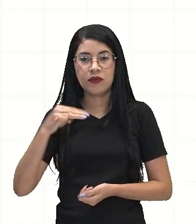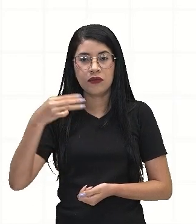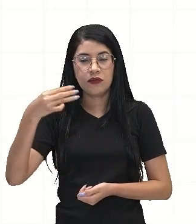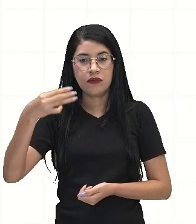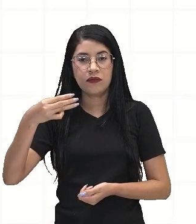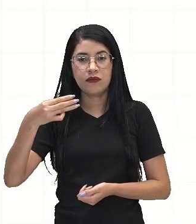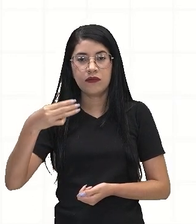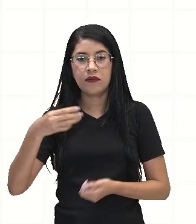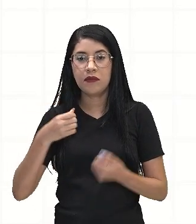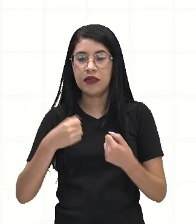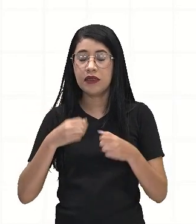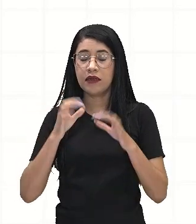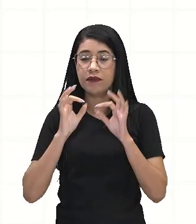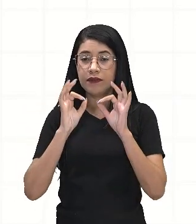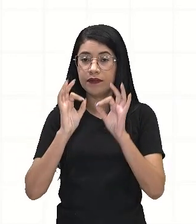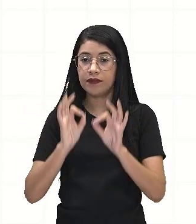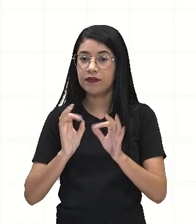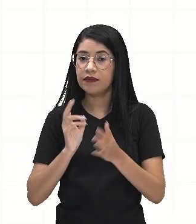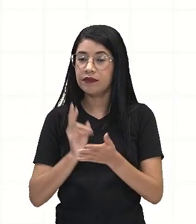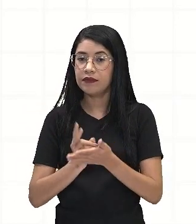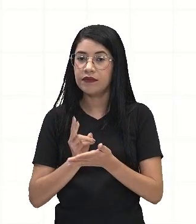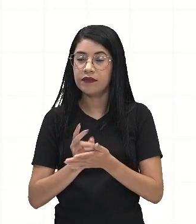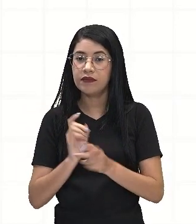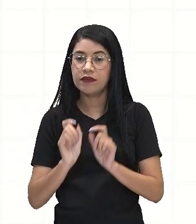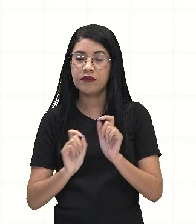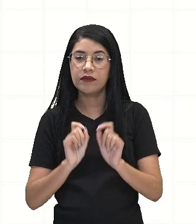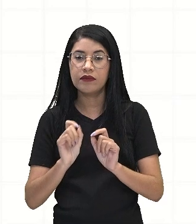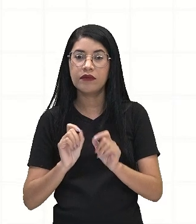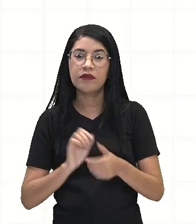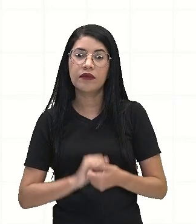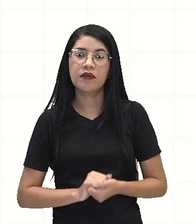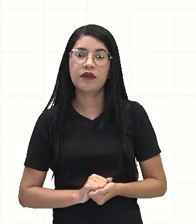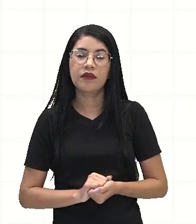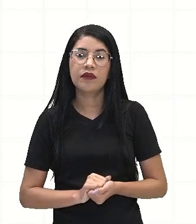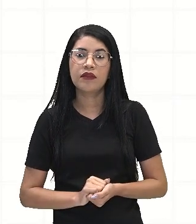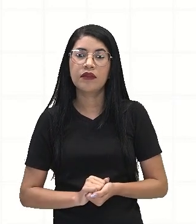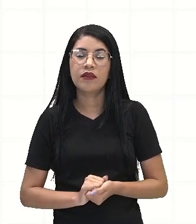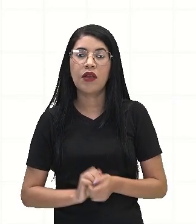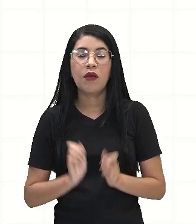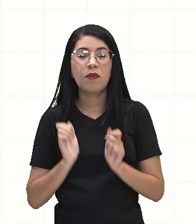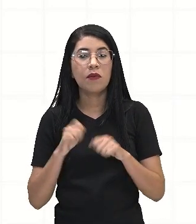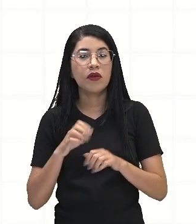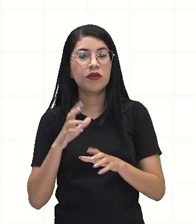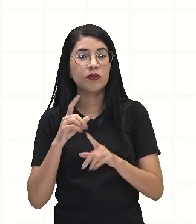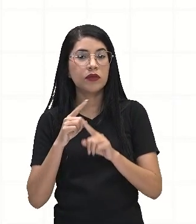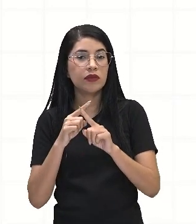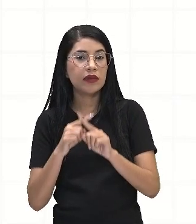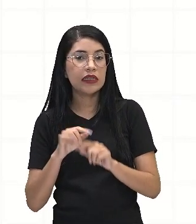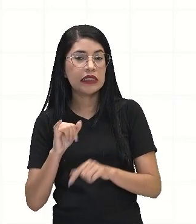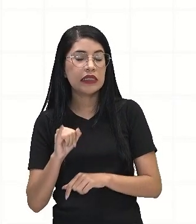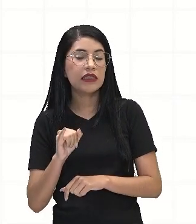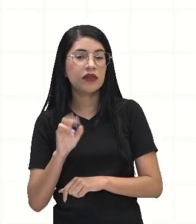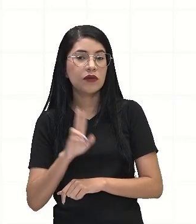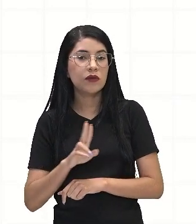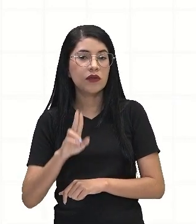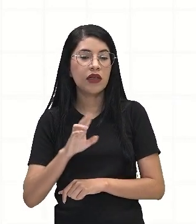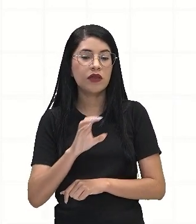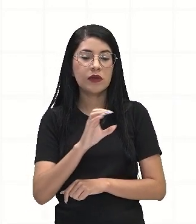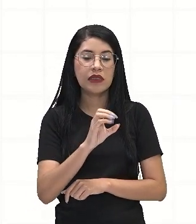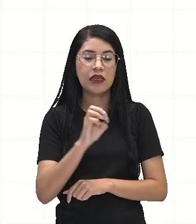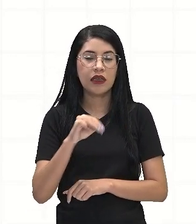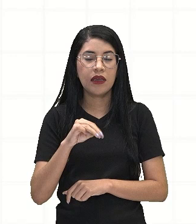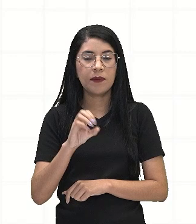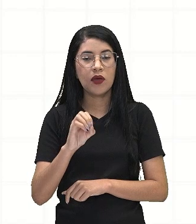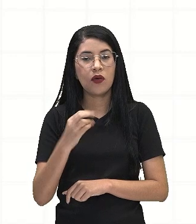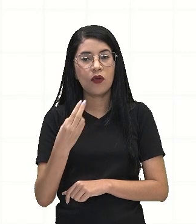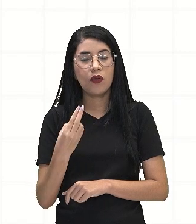boa observação a se fazer aqui é que eu só vou multiplicar se elas estiverem na mesma medida, né? Se elas